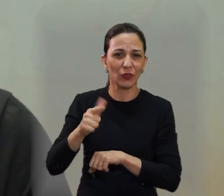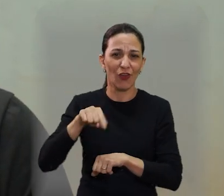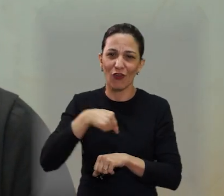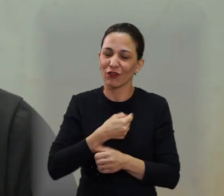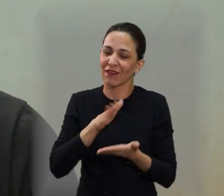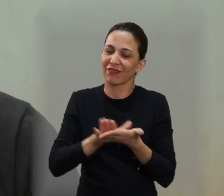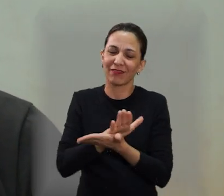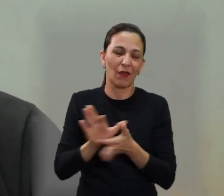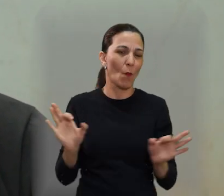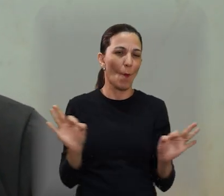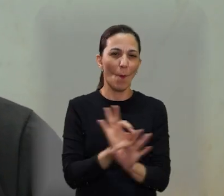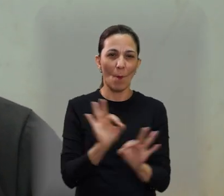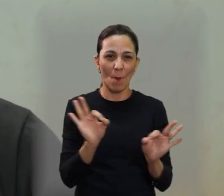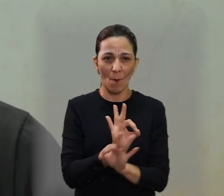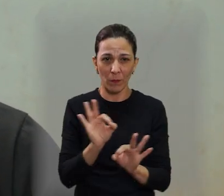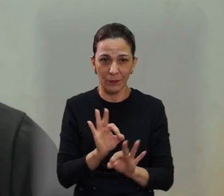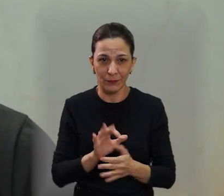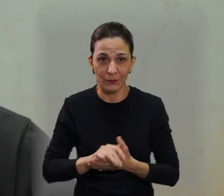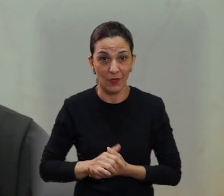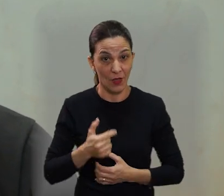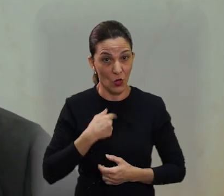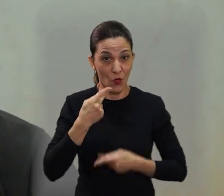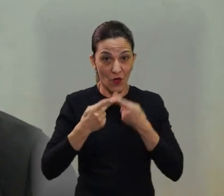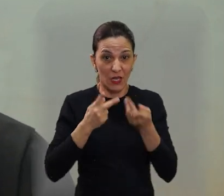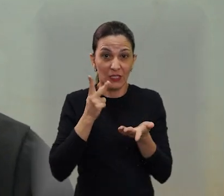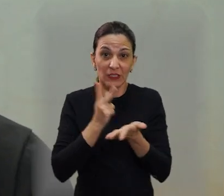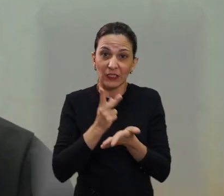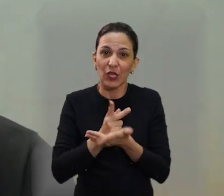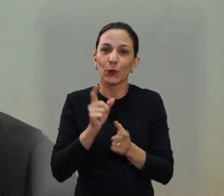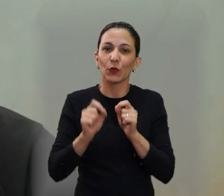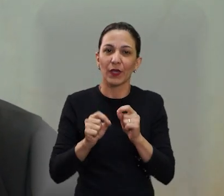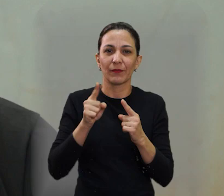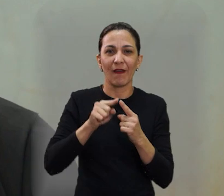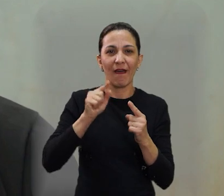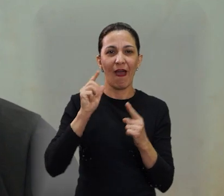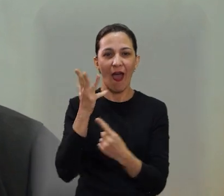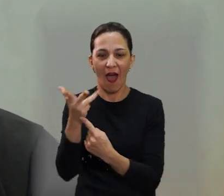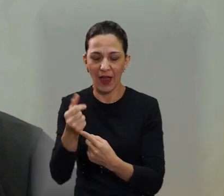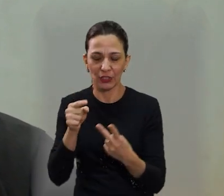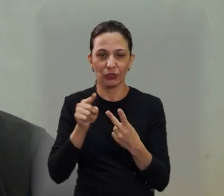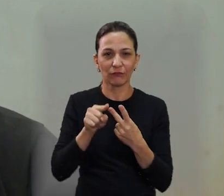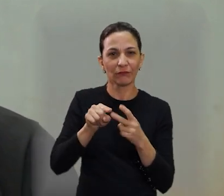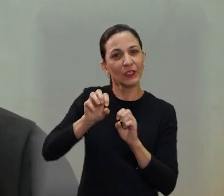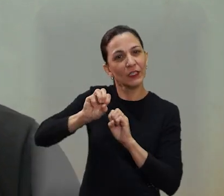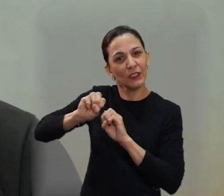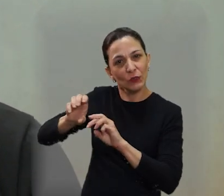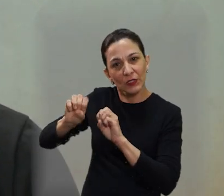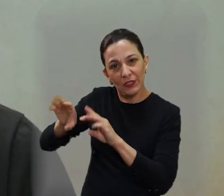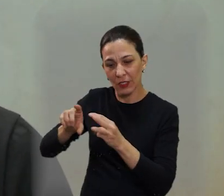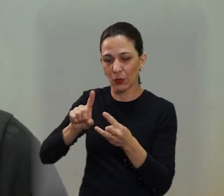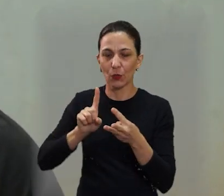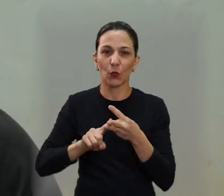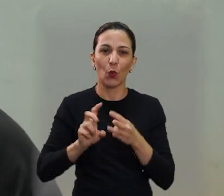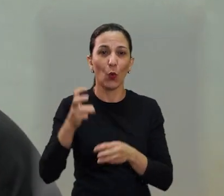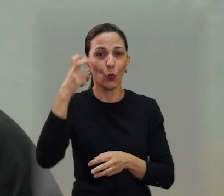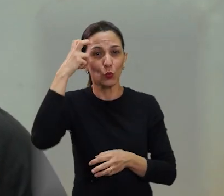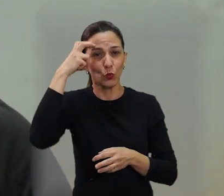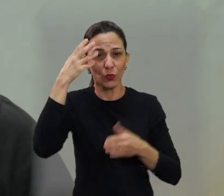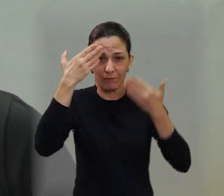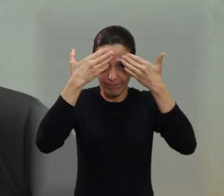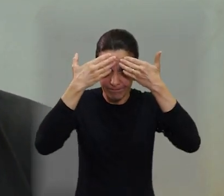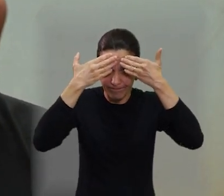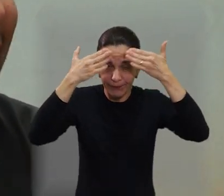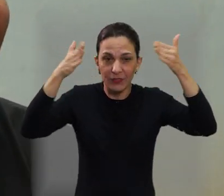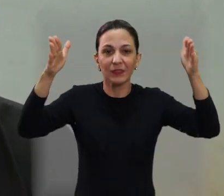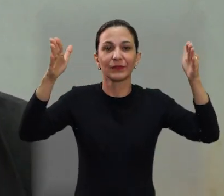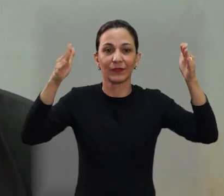costumo dizer que arte, educação, cultura tira a gente, inclusive da zona de conforto,